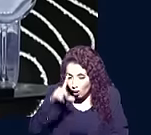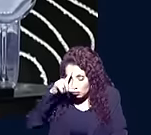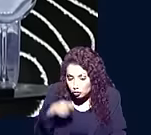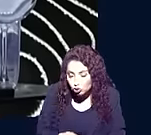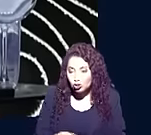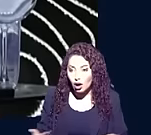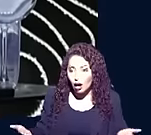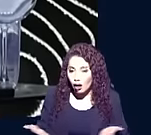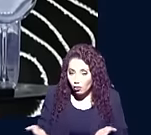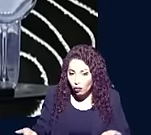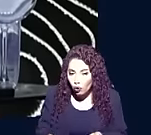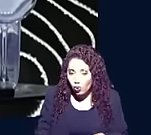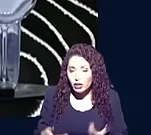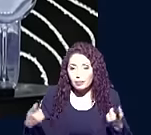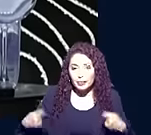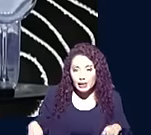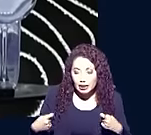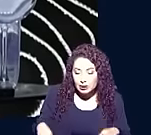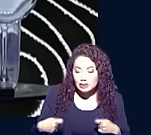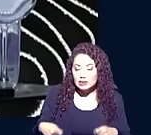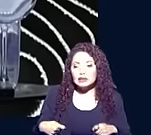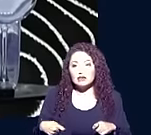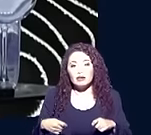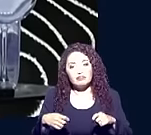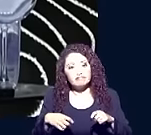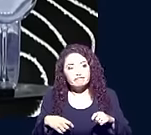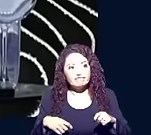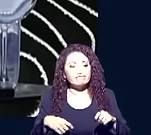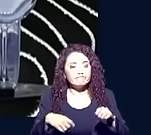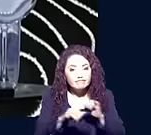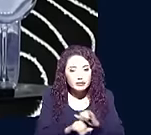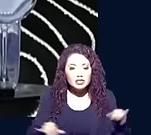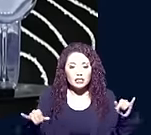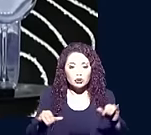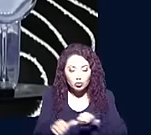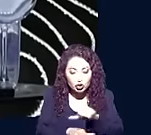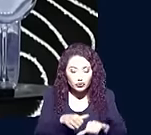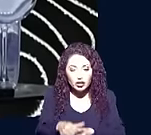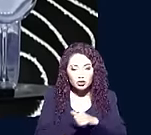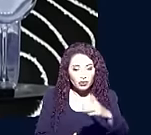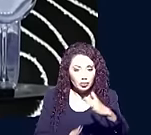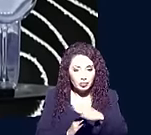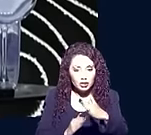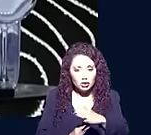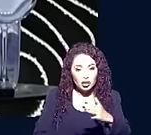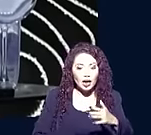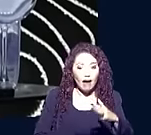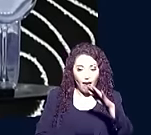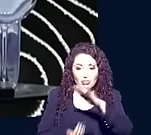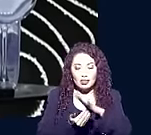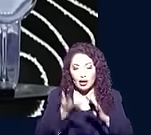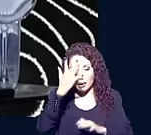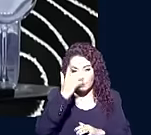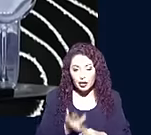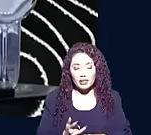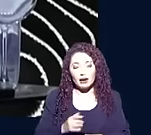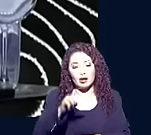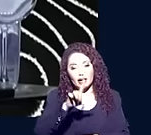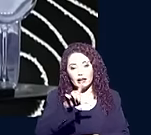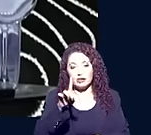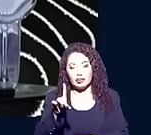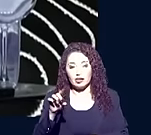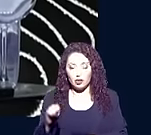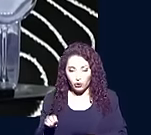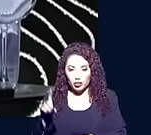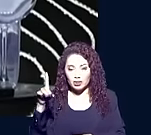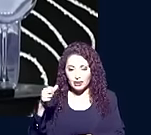agora Será que ser feita ou por mensagem modificativa e aí o prazo é até amanhã paraa LDO do Danilo forte ou então até